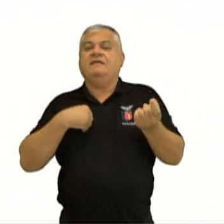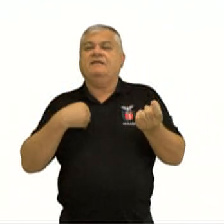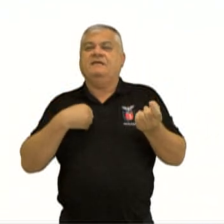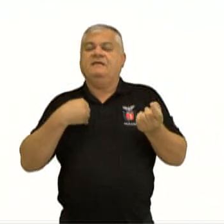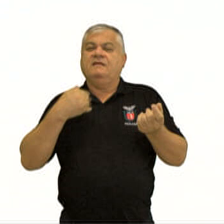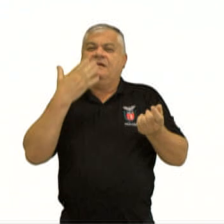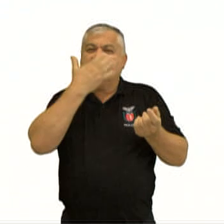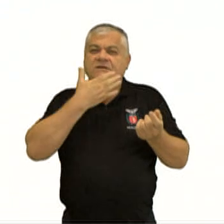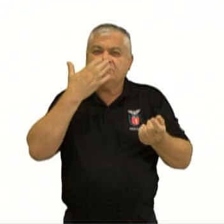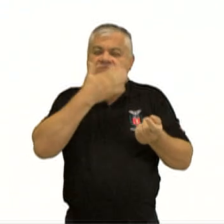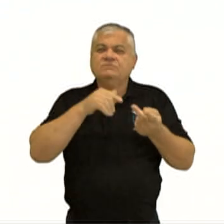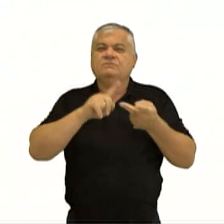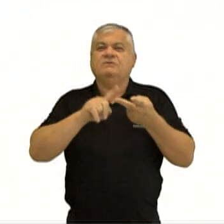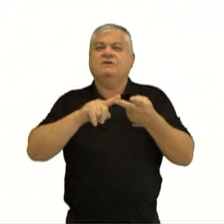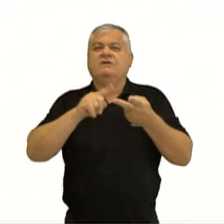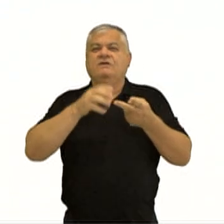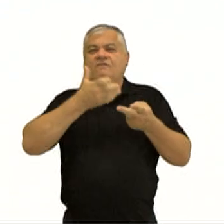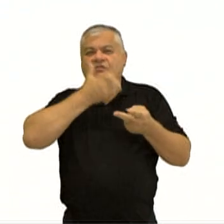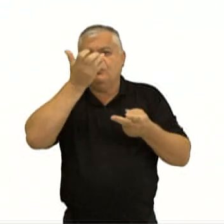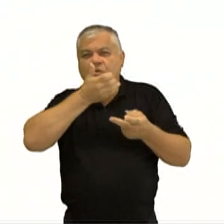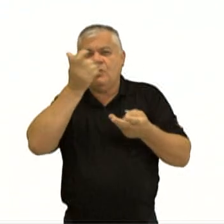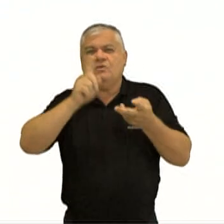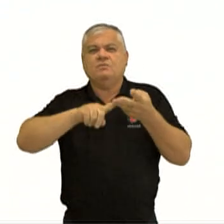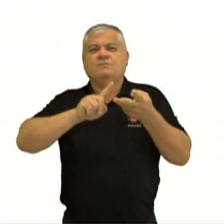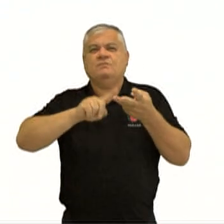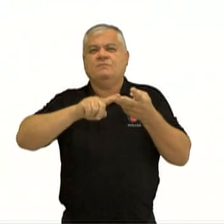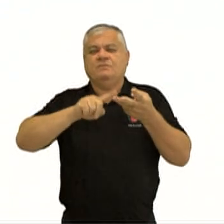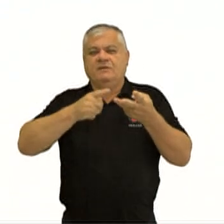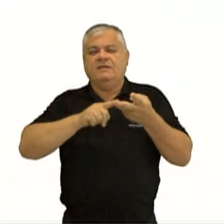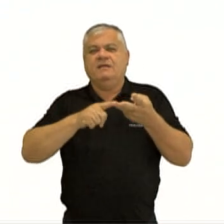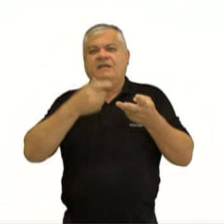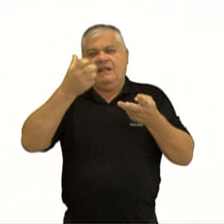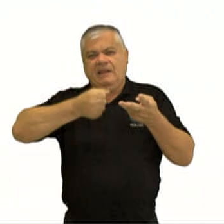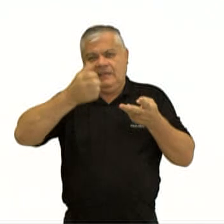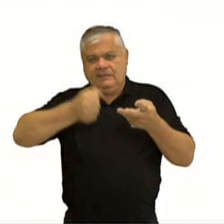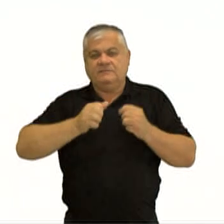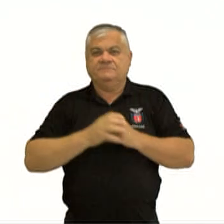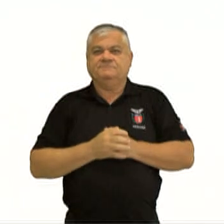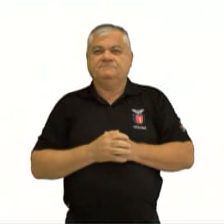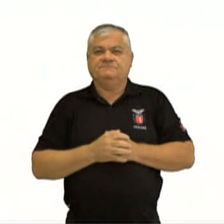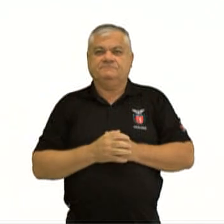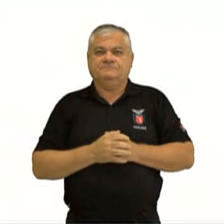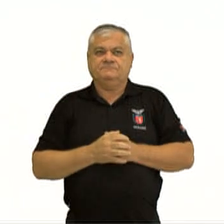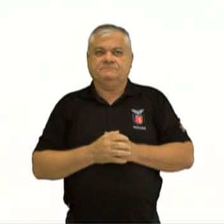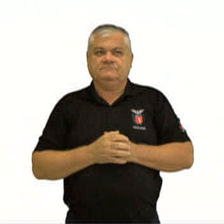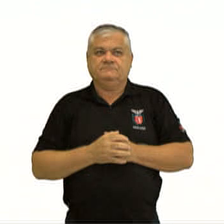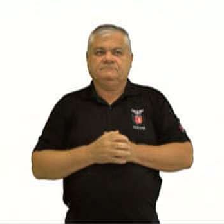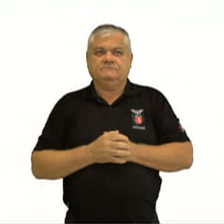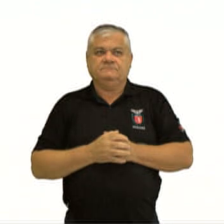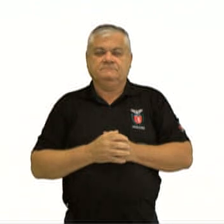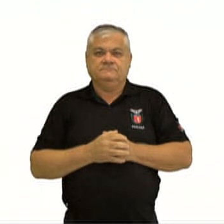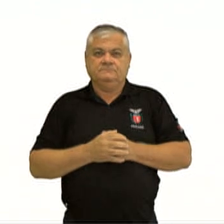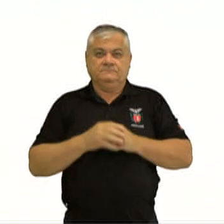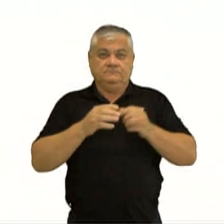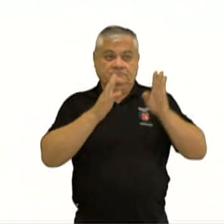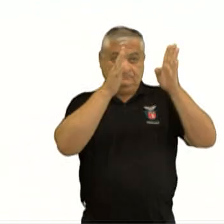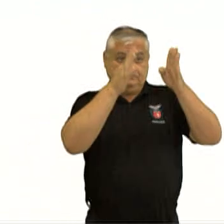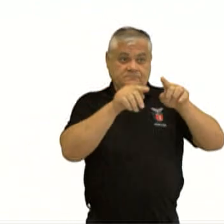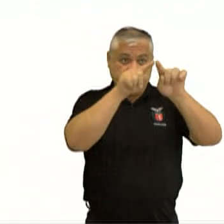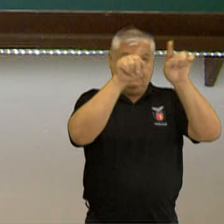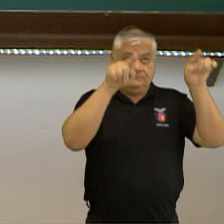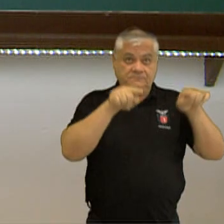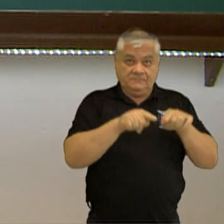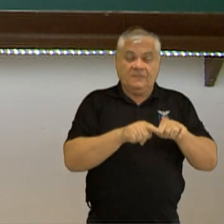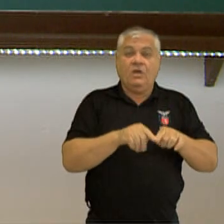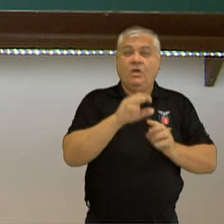frutose e galactose, de extrema importância também no nosso metabolismo. Dentro dos oligosacarídeos, como eu